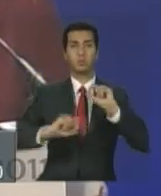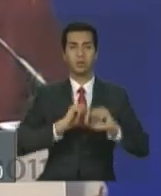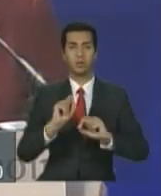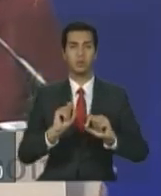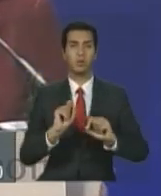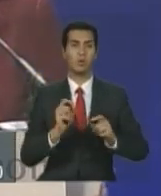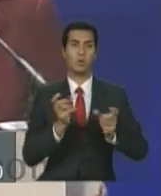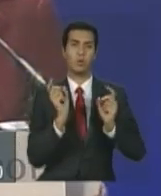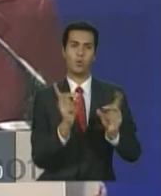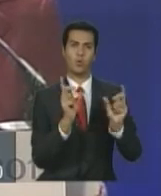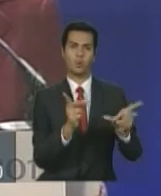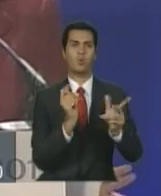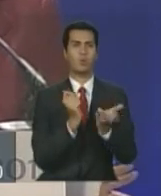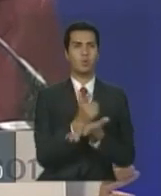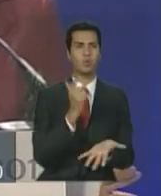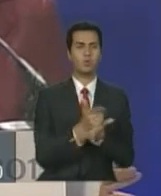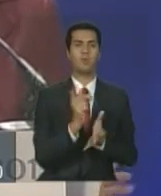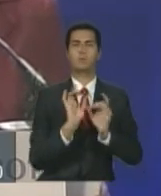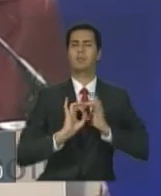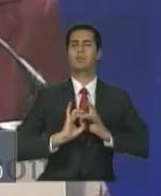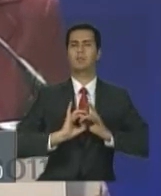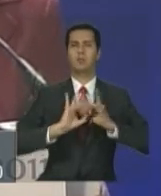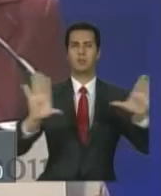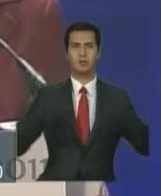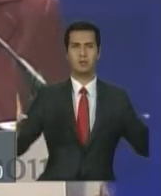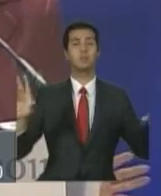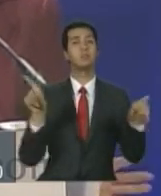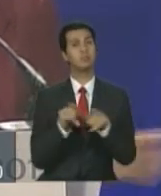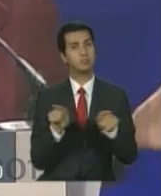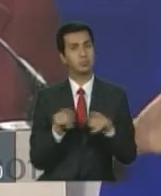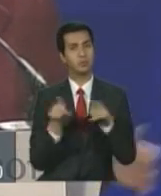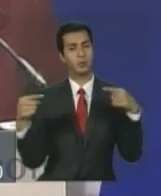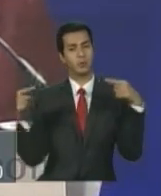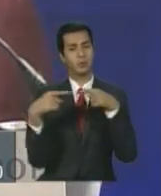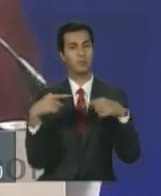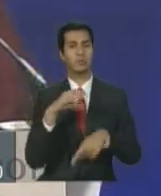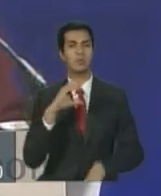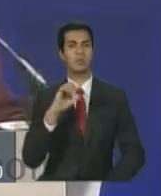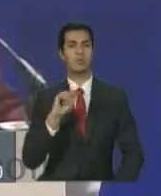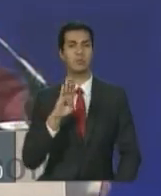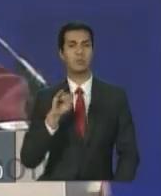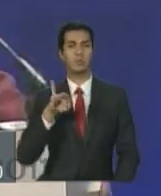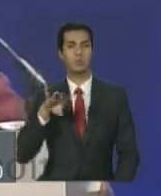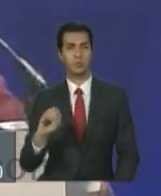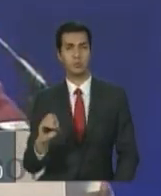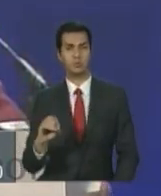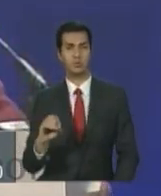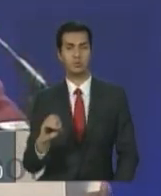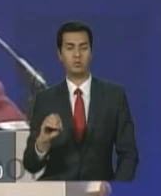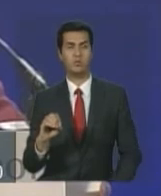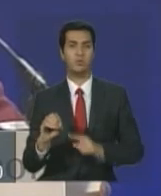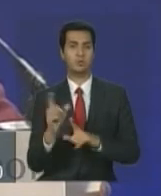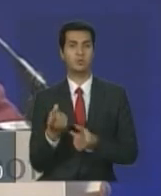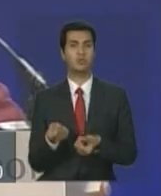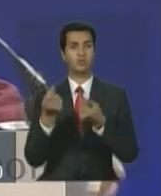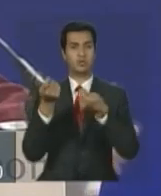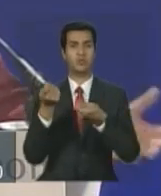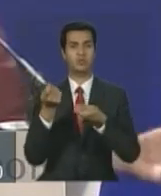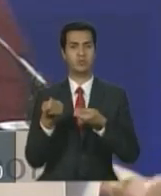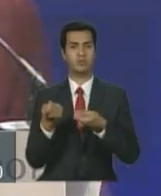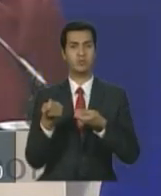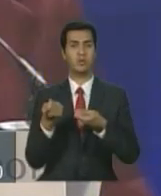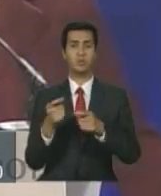livre comércio passa também pela questão do câmbio. Agora, não tem como tirar essa garantia de ninguém, não. Como